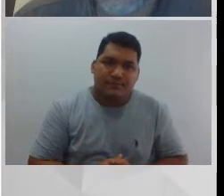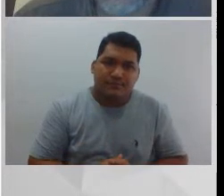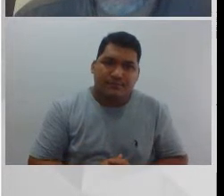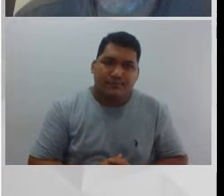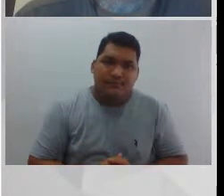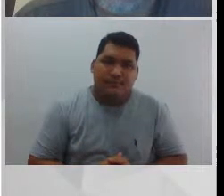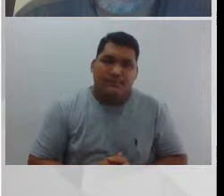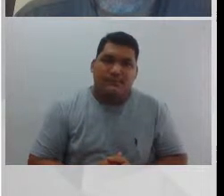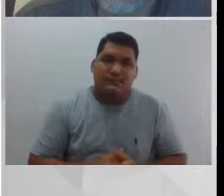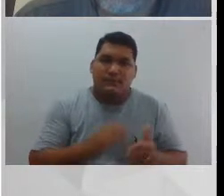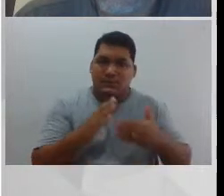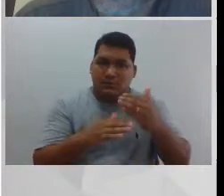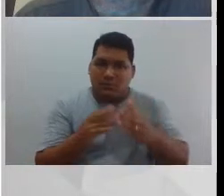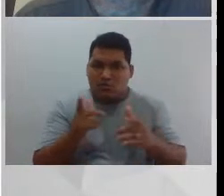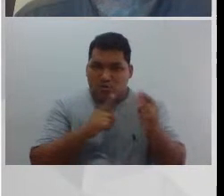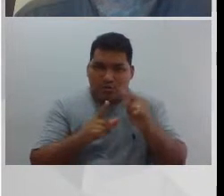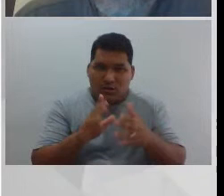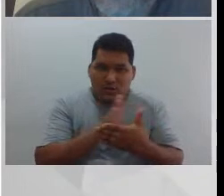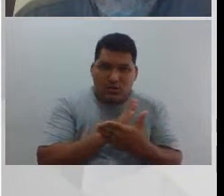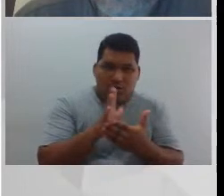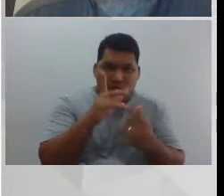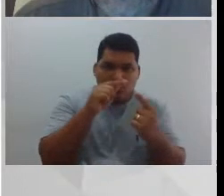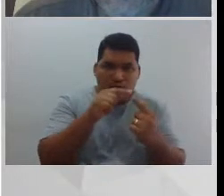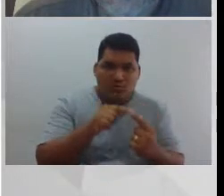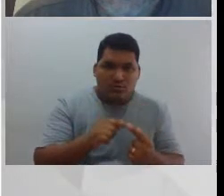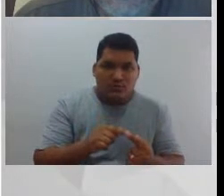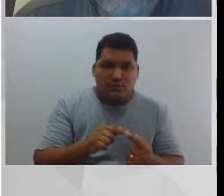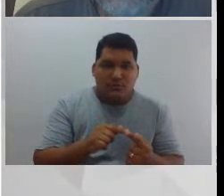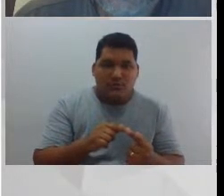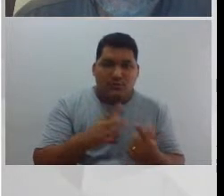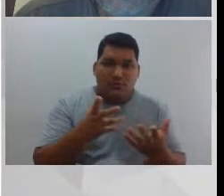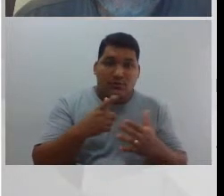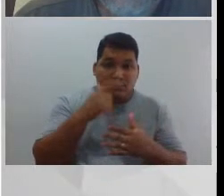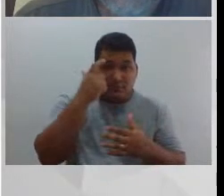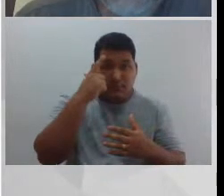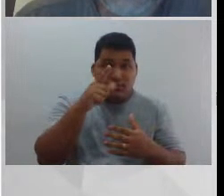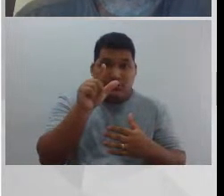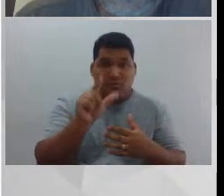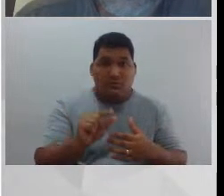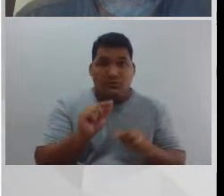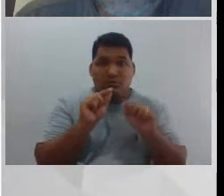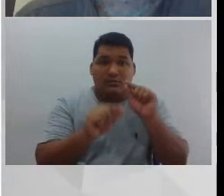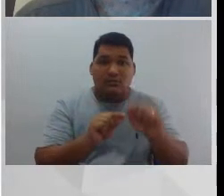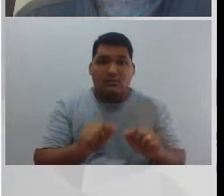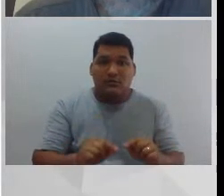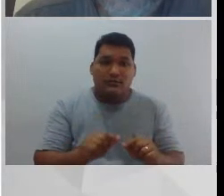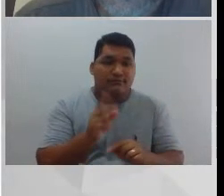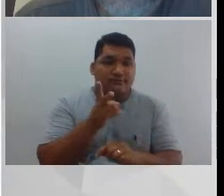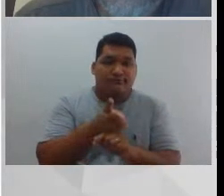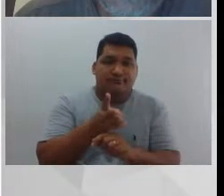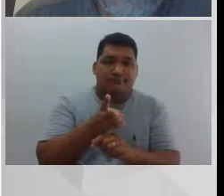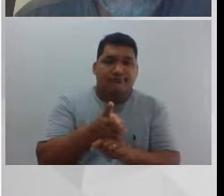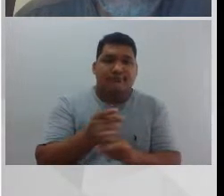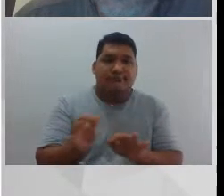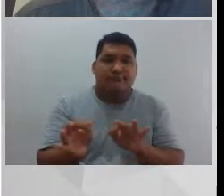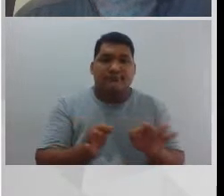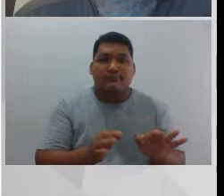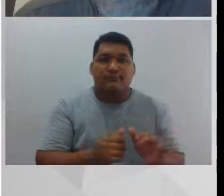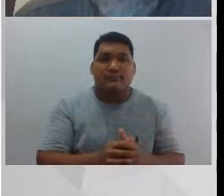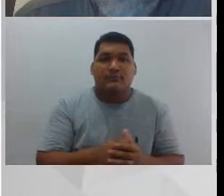outros conceitos aí, mas a ideia permanece, né? Aqui já é